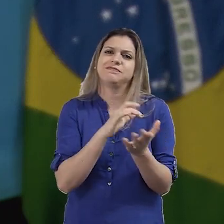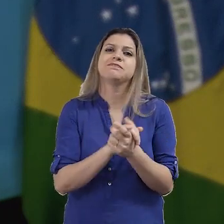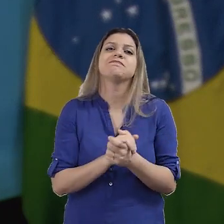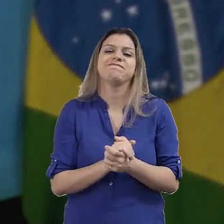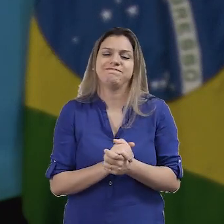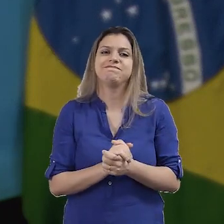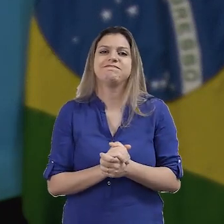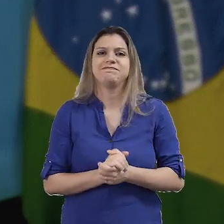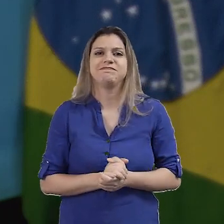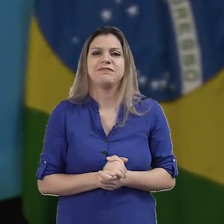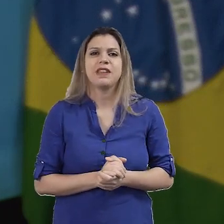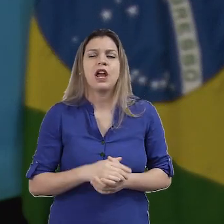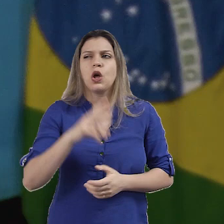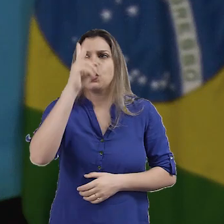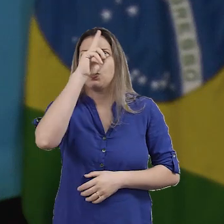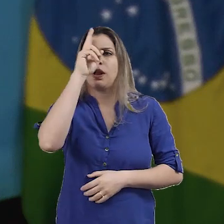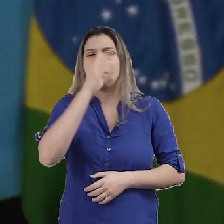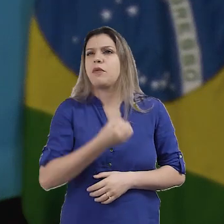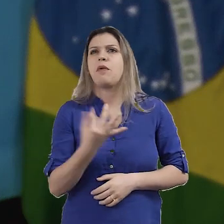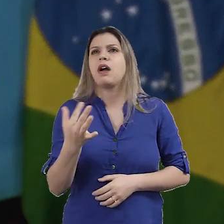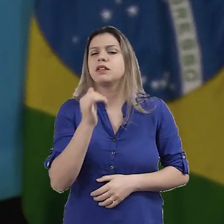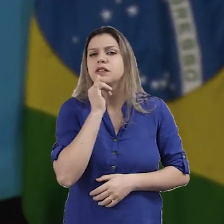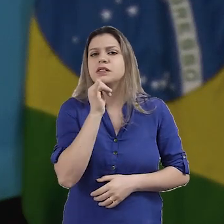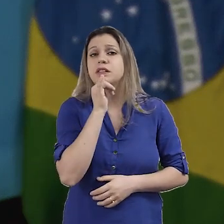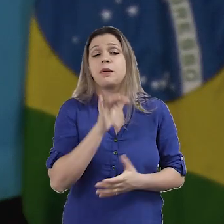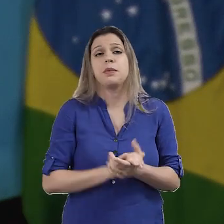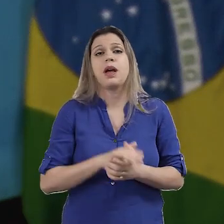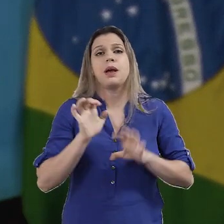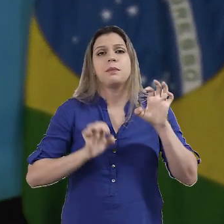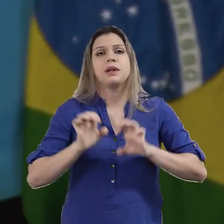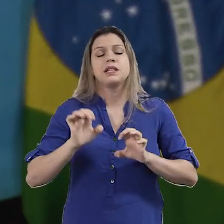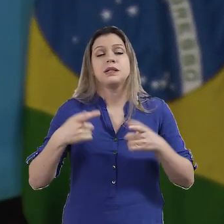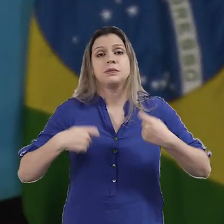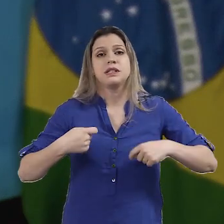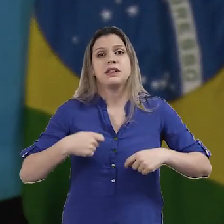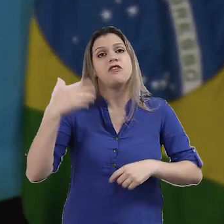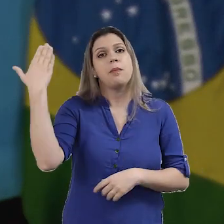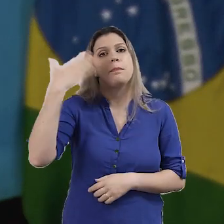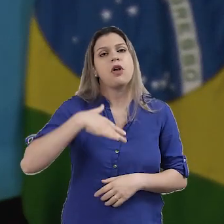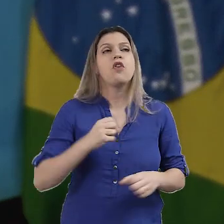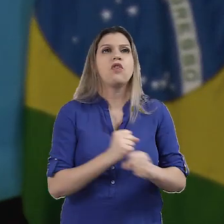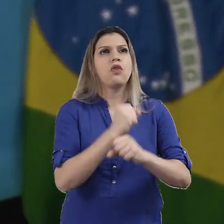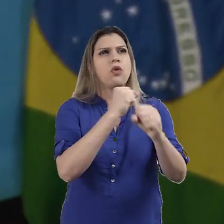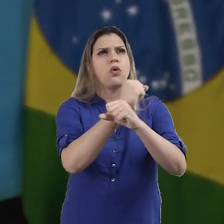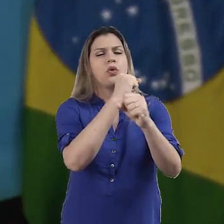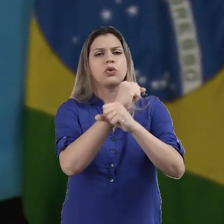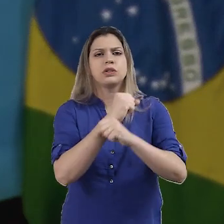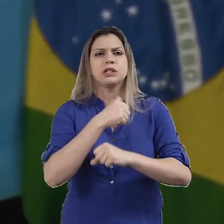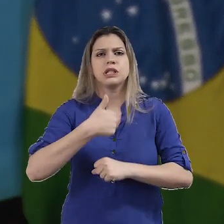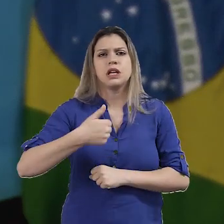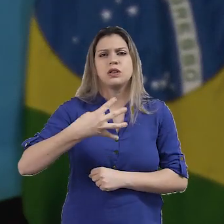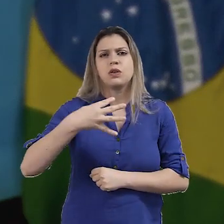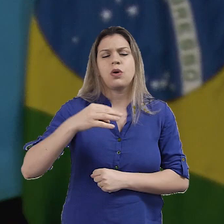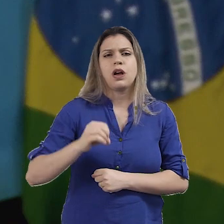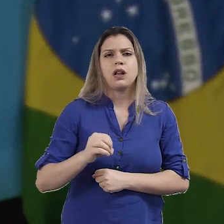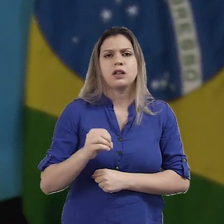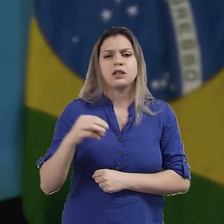feito com aquela metragem. Então, por exemplo, eu não lembro os dados, mas era mais ou menos assim, a empresa tinha que demonstrar que construiu